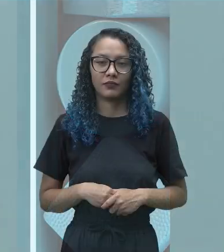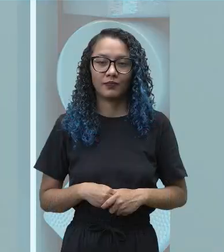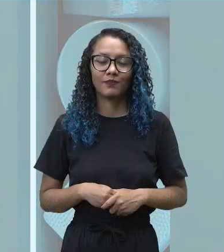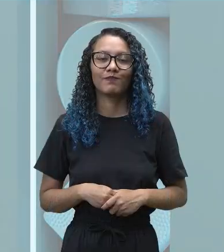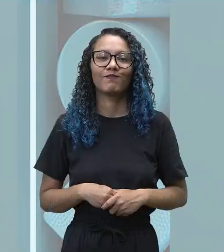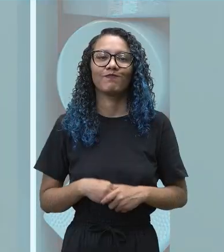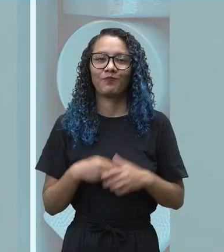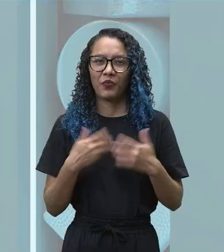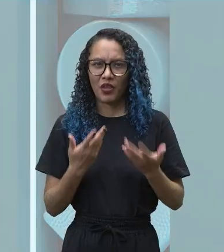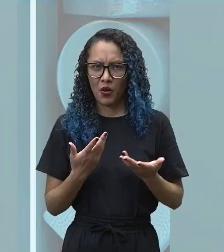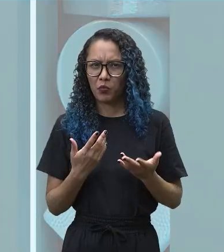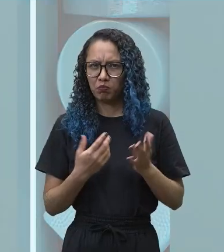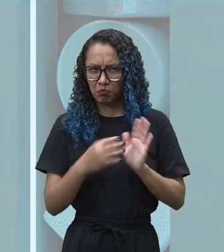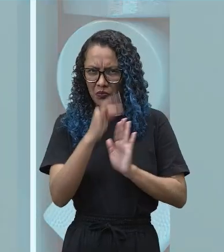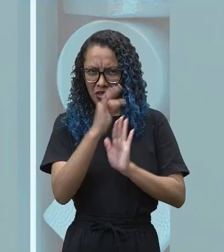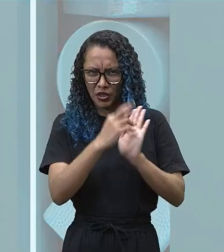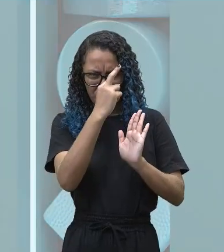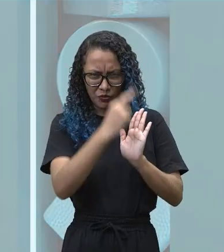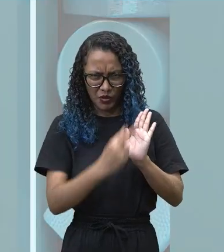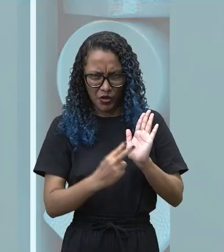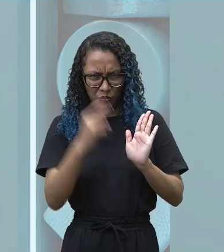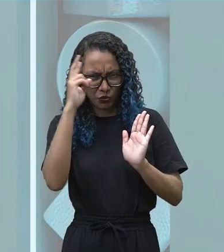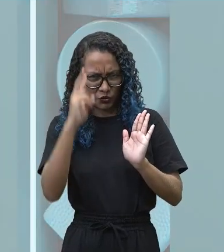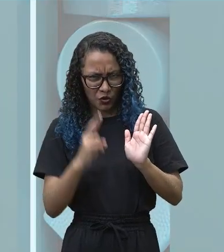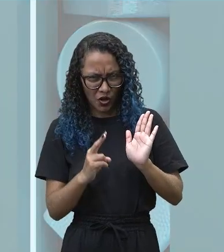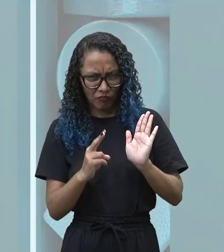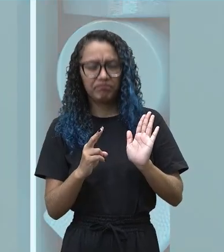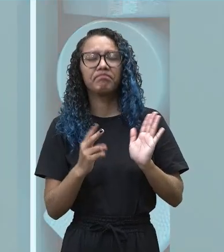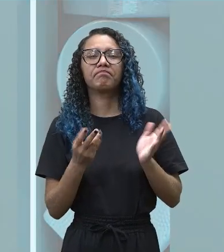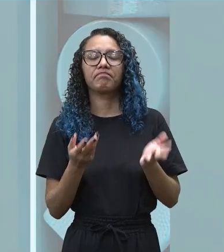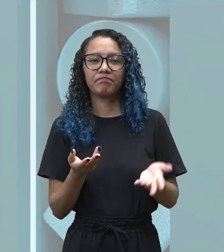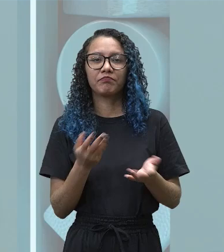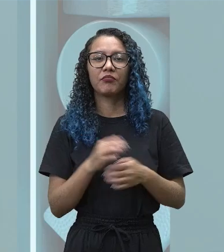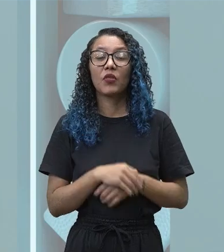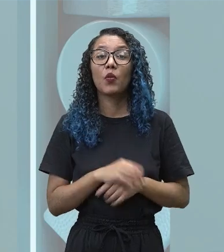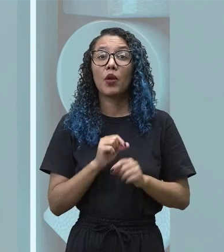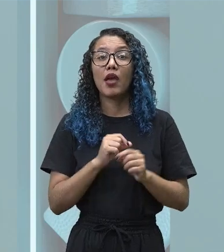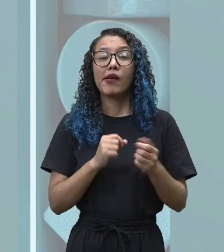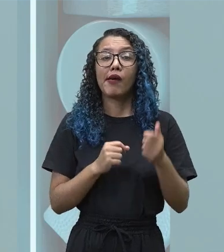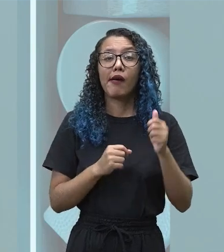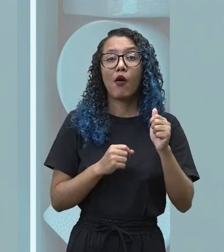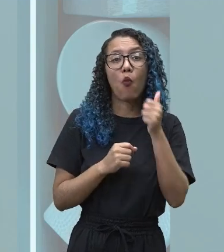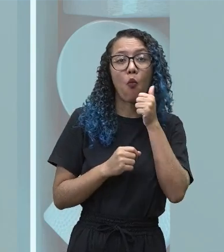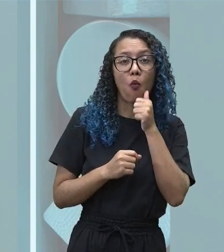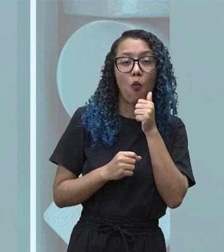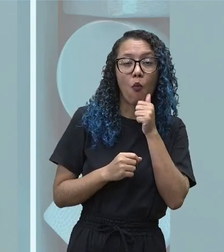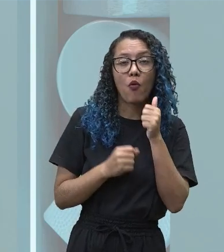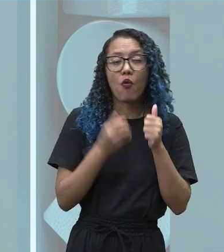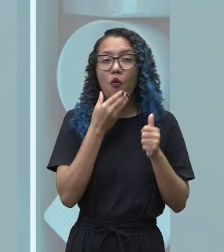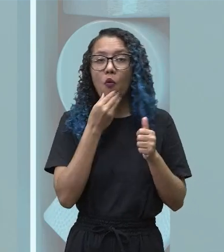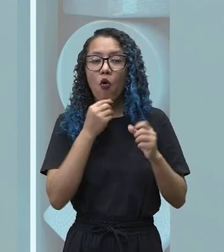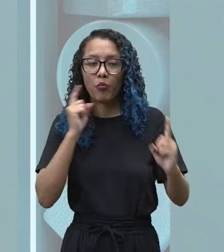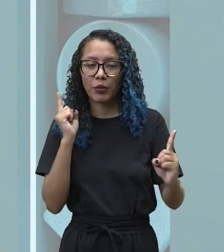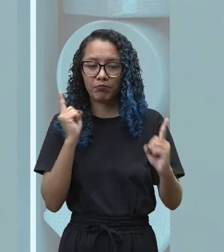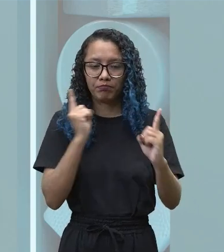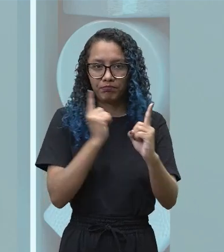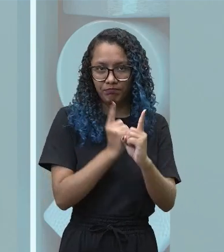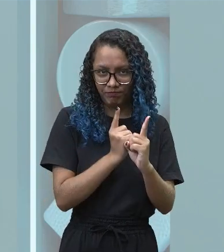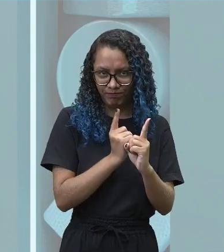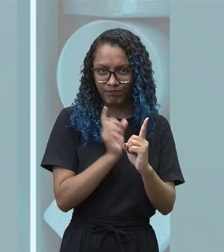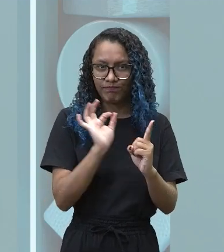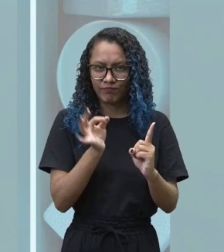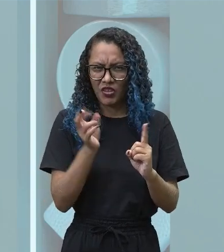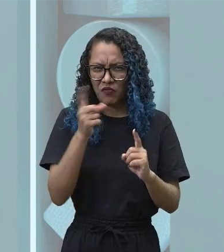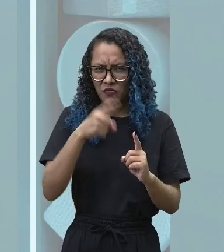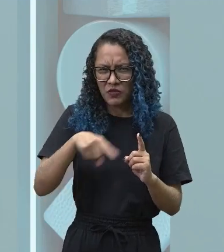Então, acompanharam a nossa história, né? Esse encontro inesperado entre Andrés e Clara. Então, vocês